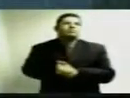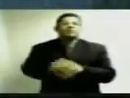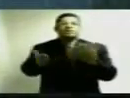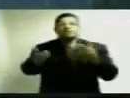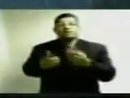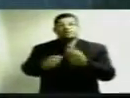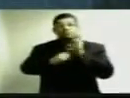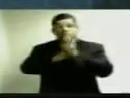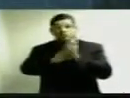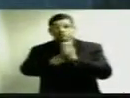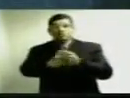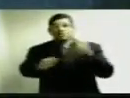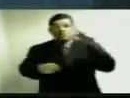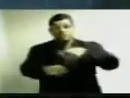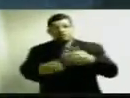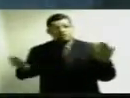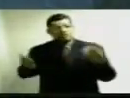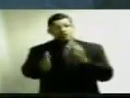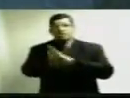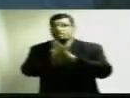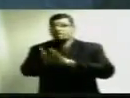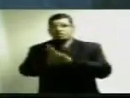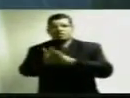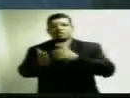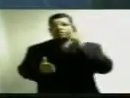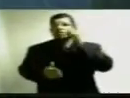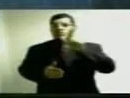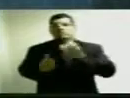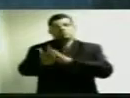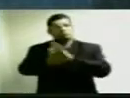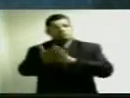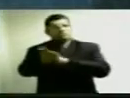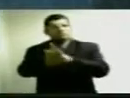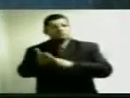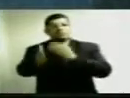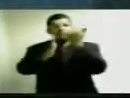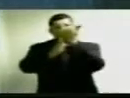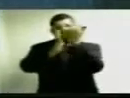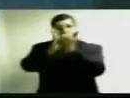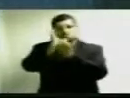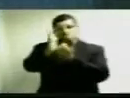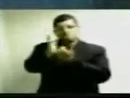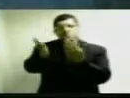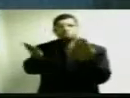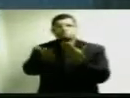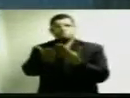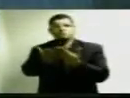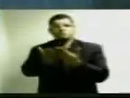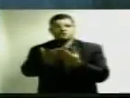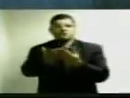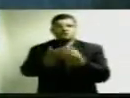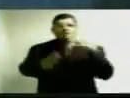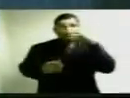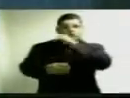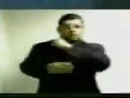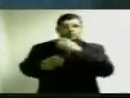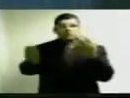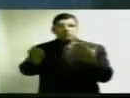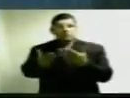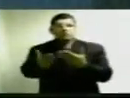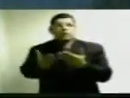E a Assembleia até aqui não conseguiu estabelecer uma pauta com a devida